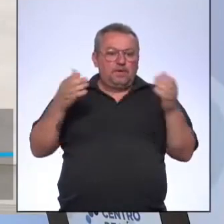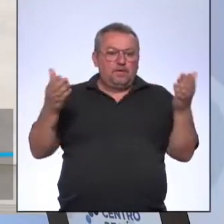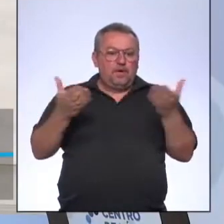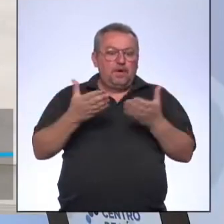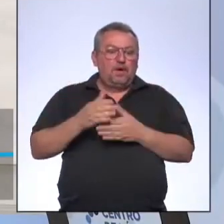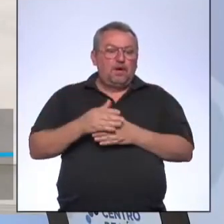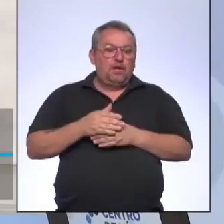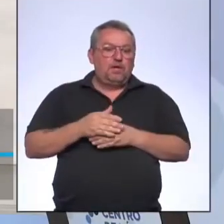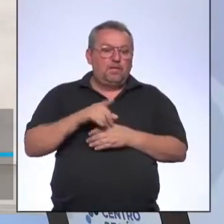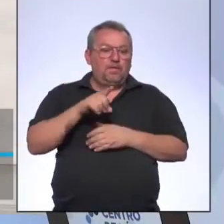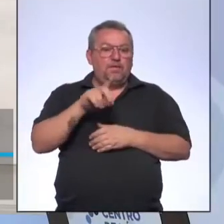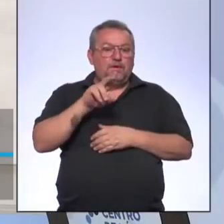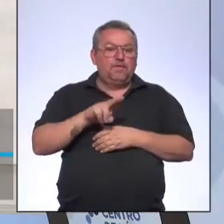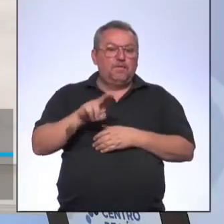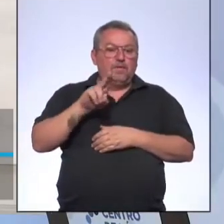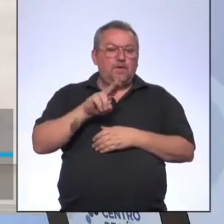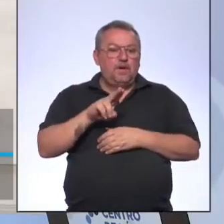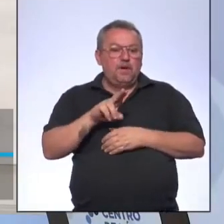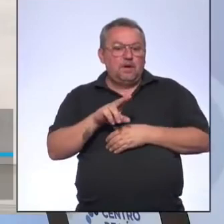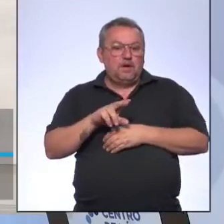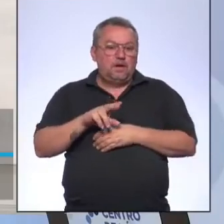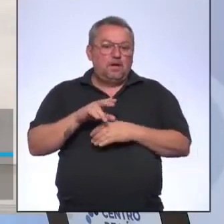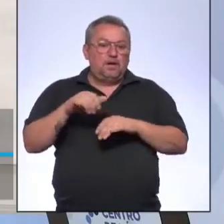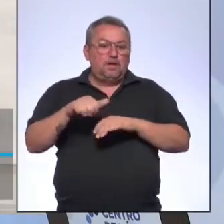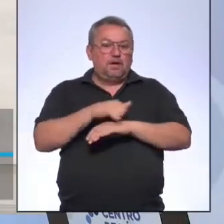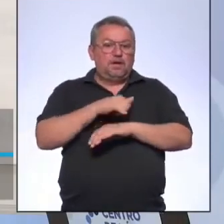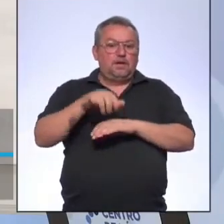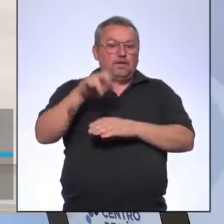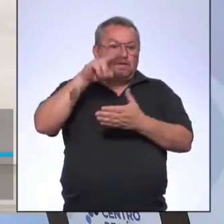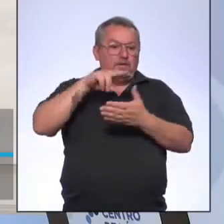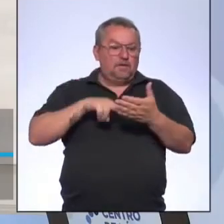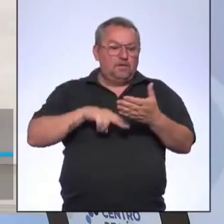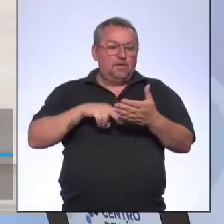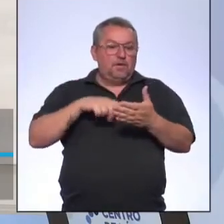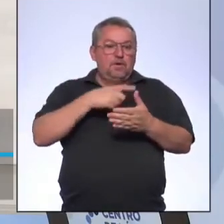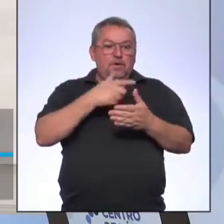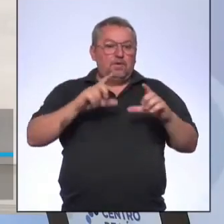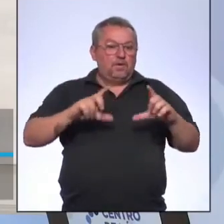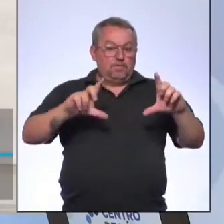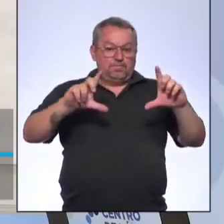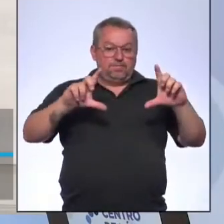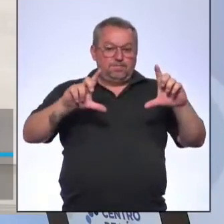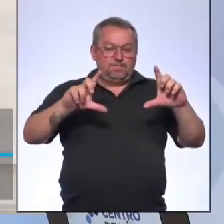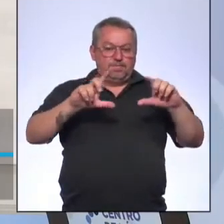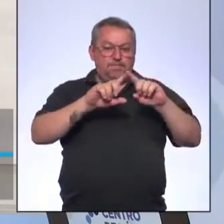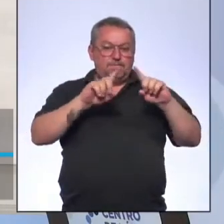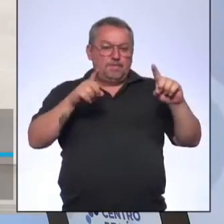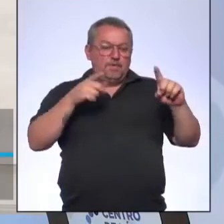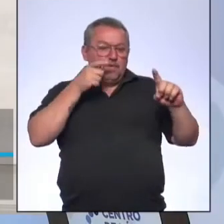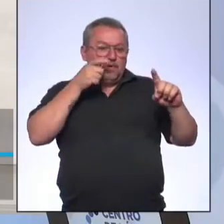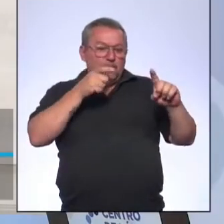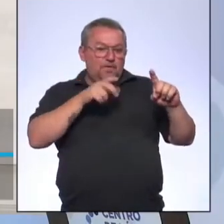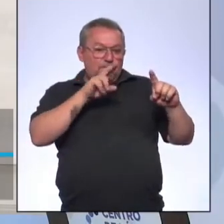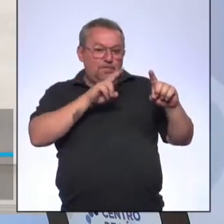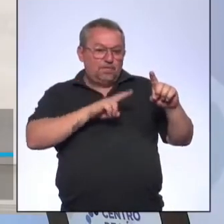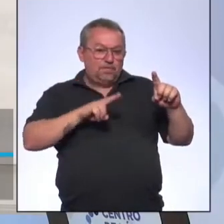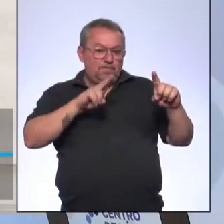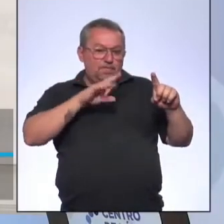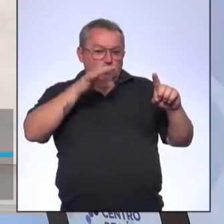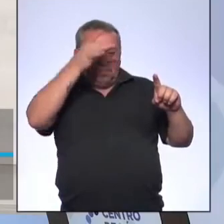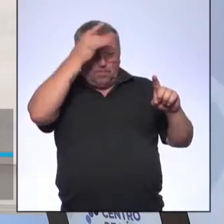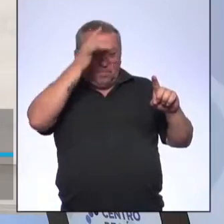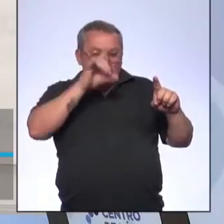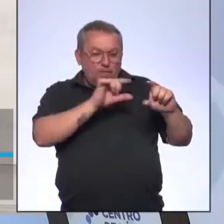texto? Vocês irão aplicar as estratégias de leitura. Nós não temos imagem aí, mas eu quero que vocês usem os cognates, que